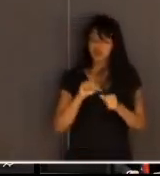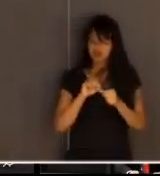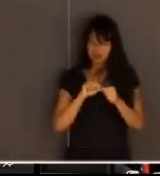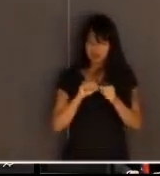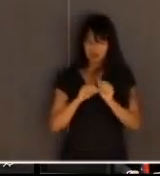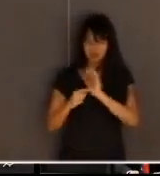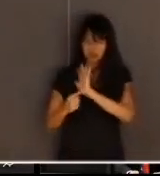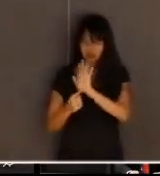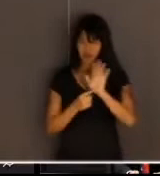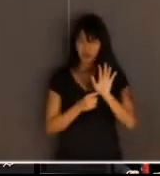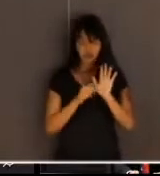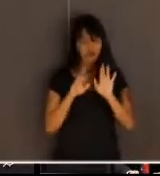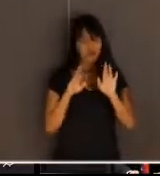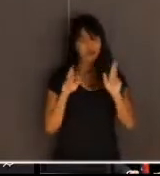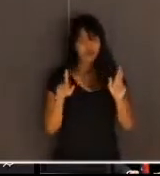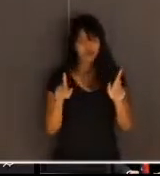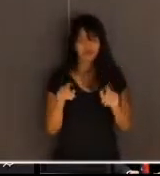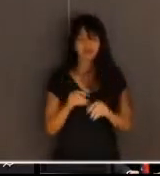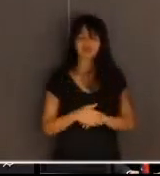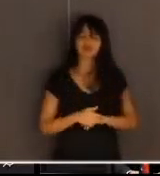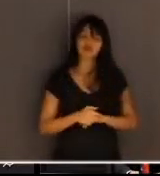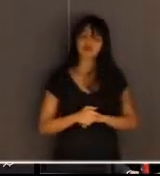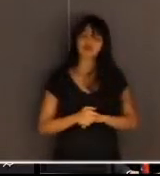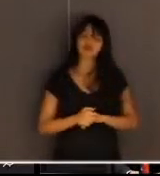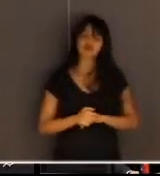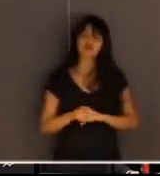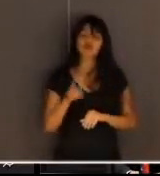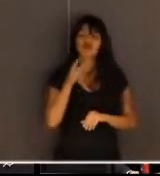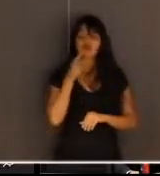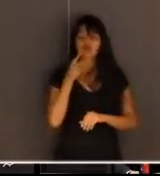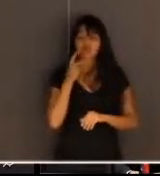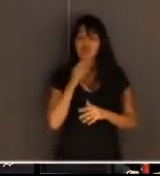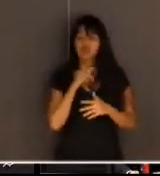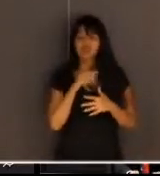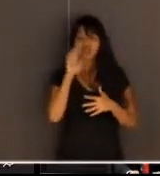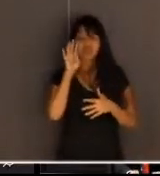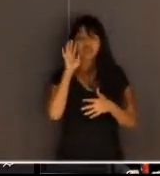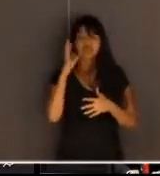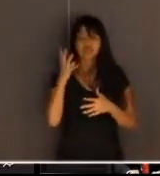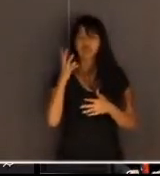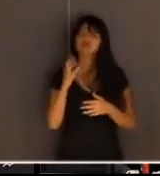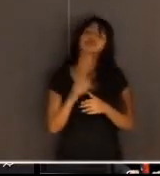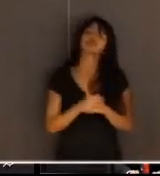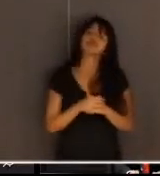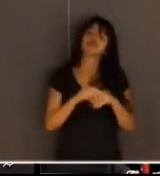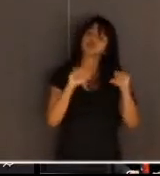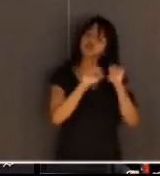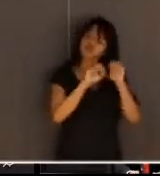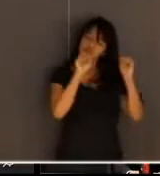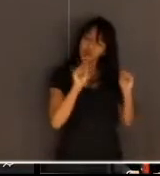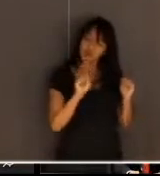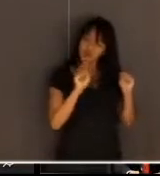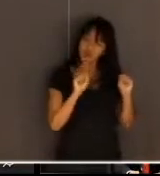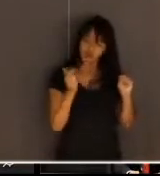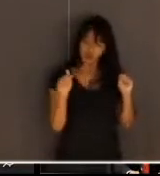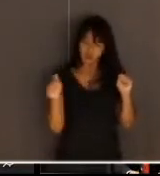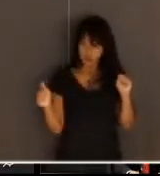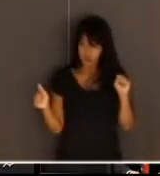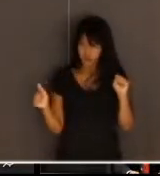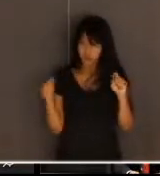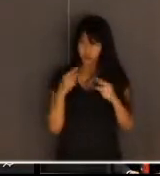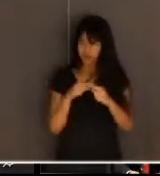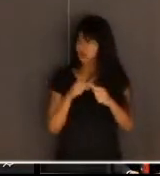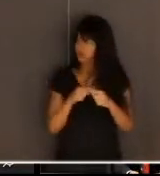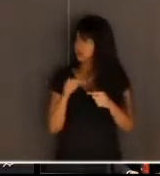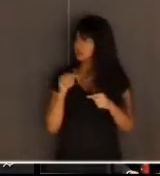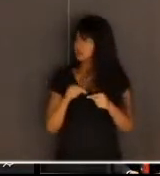pouco diferente. Falarei das decisões dos tribunais, é óbvio, porque esse é o tema da